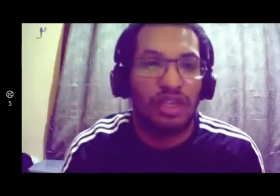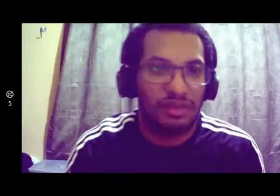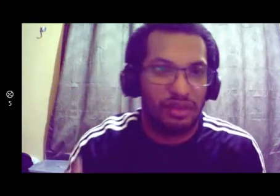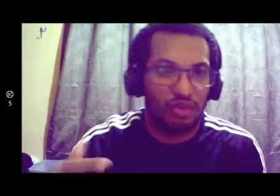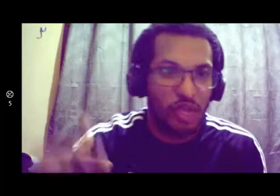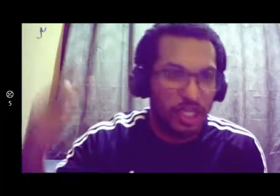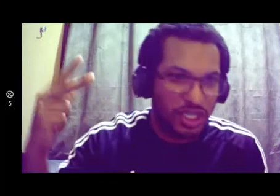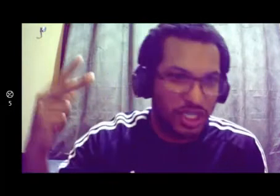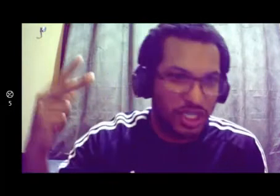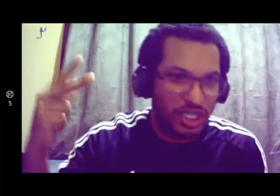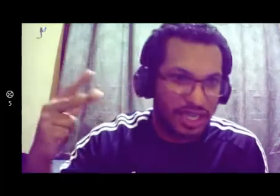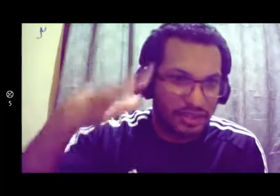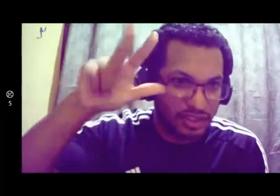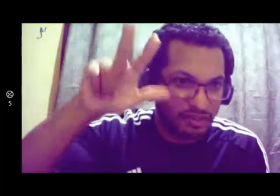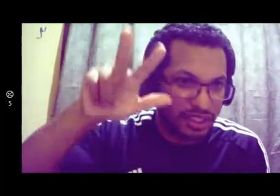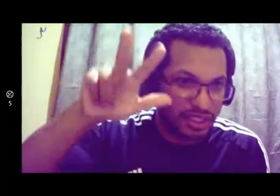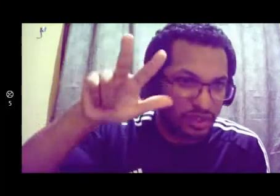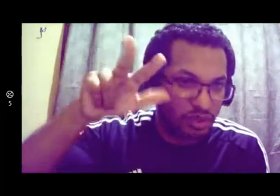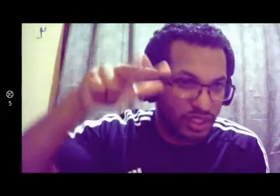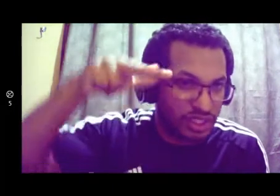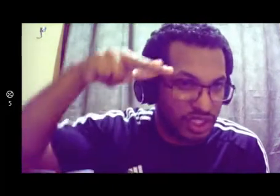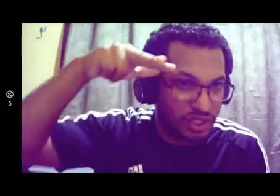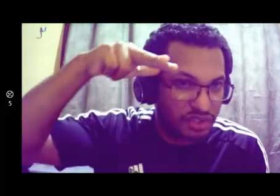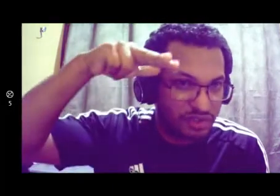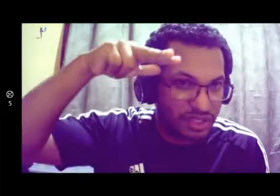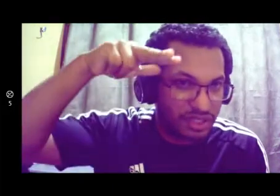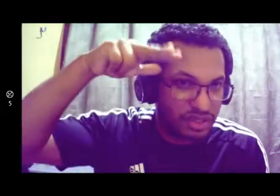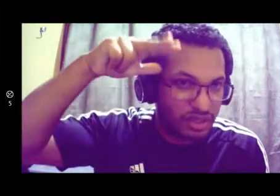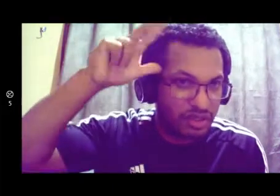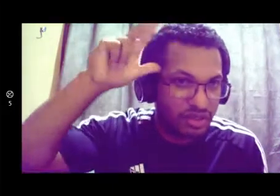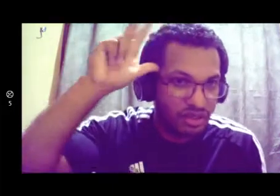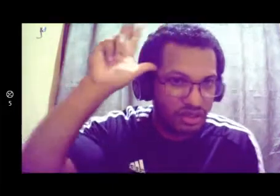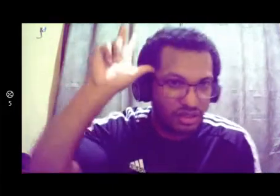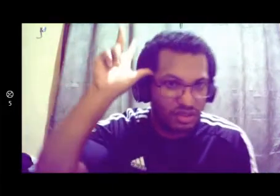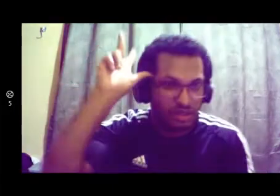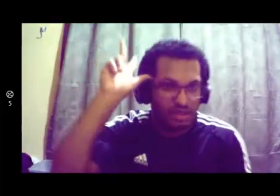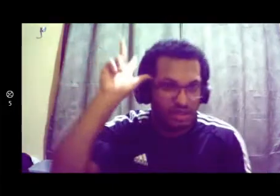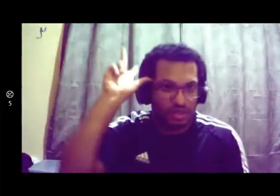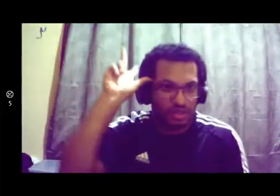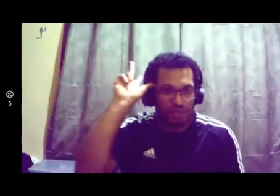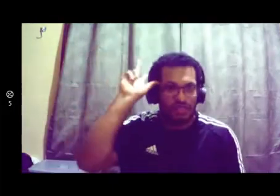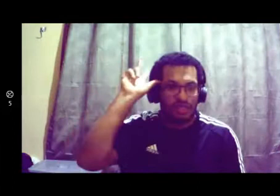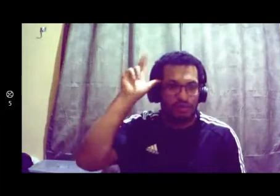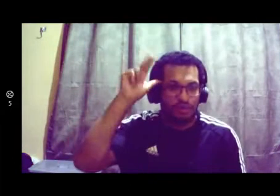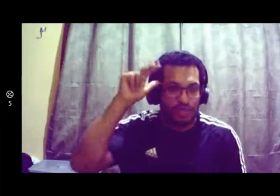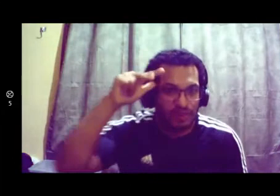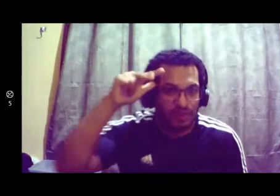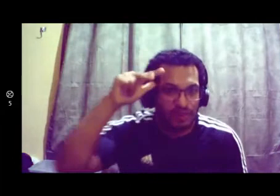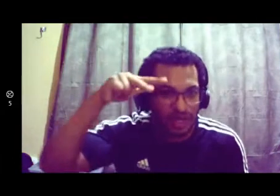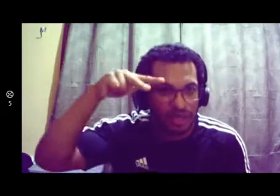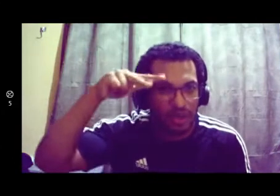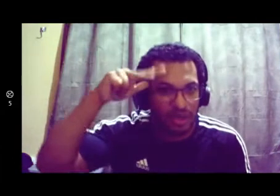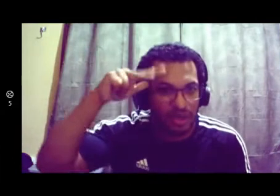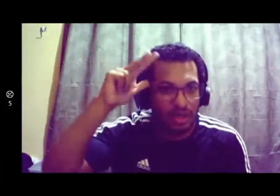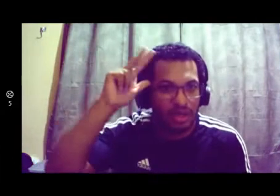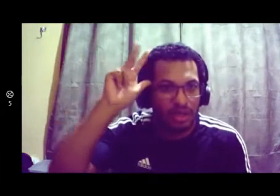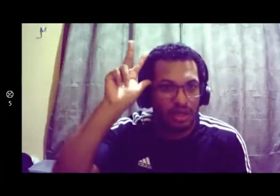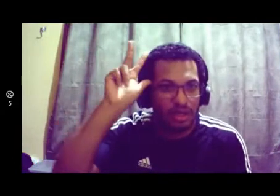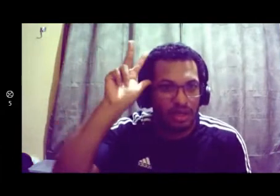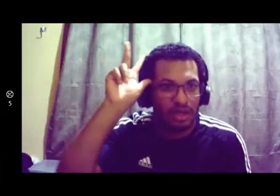Anteontem, são 2 dias atrás, você faz assim, com 2 dedinhos e faz assim, ó. Deixa eu ir para trás aqui para vocês visualizarem